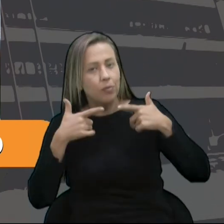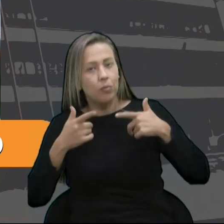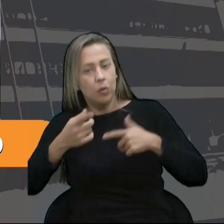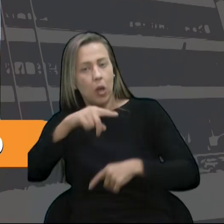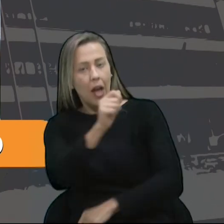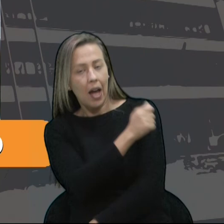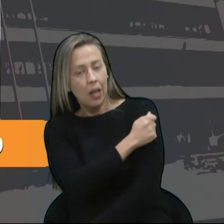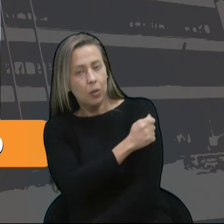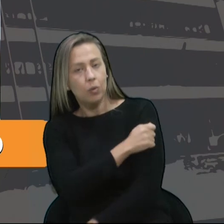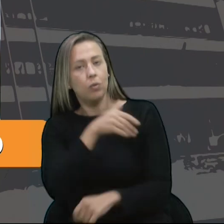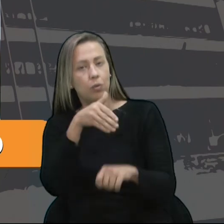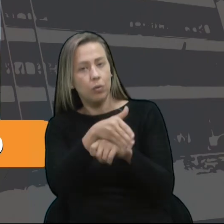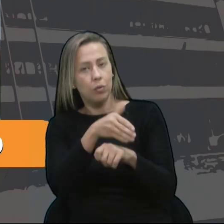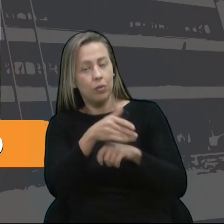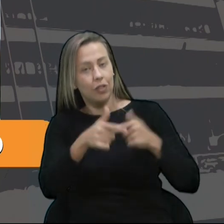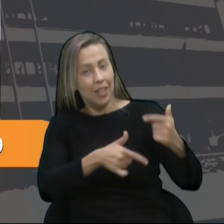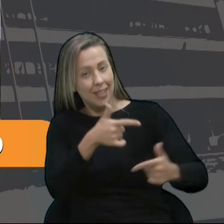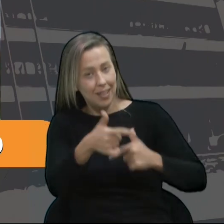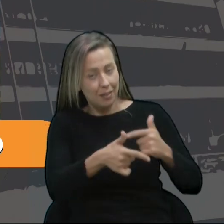alunos já trabalhando em